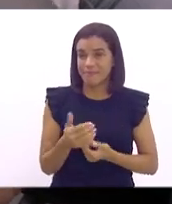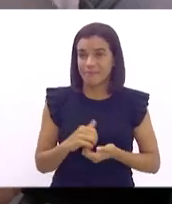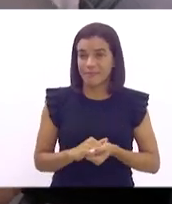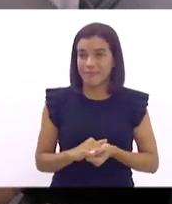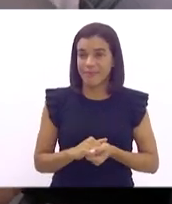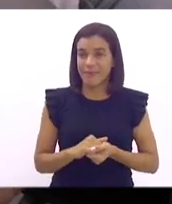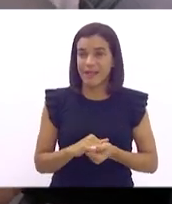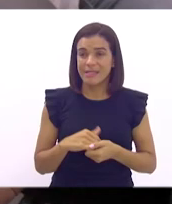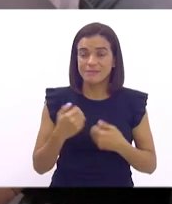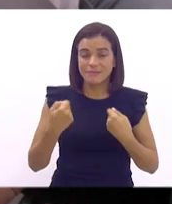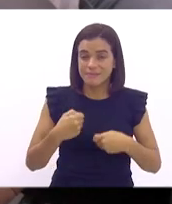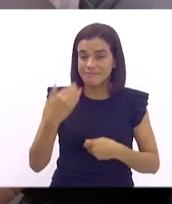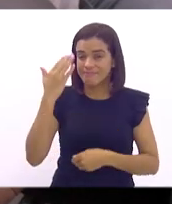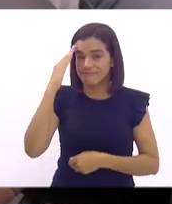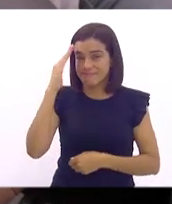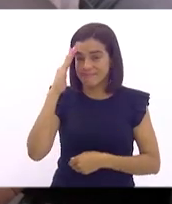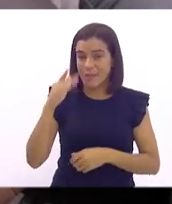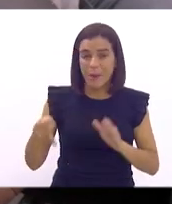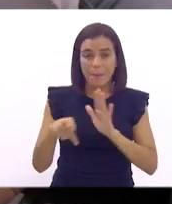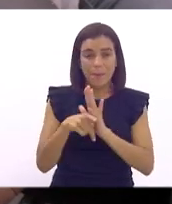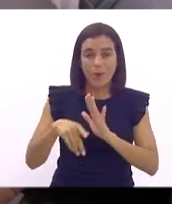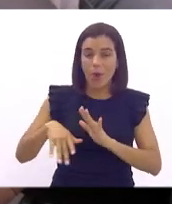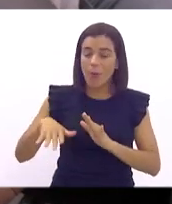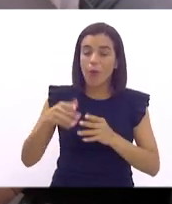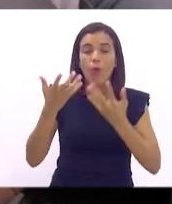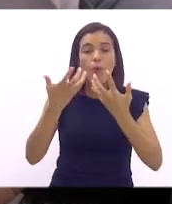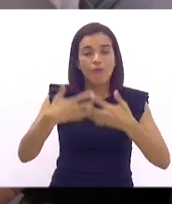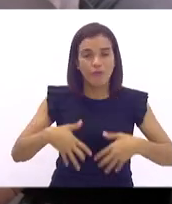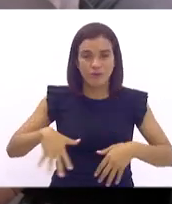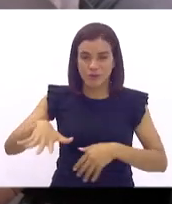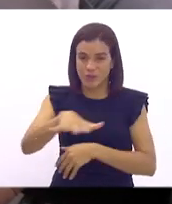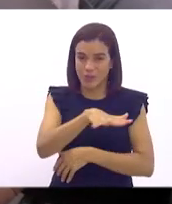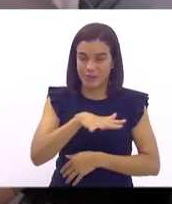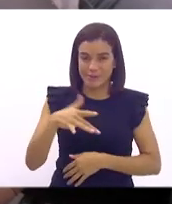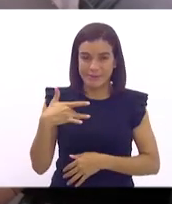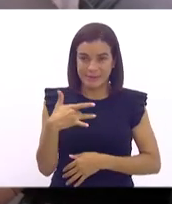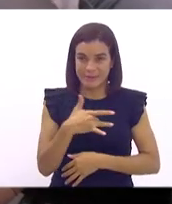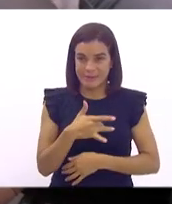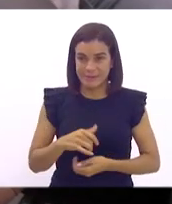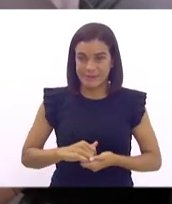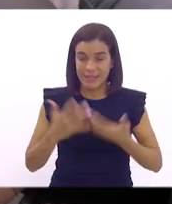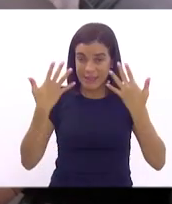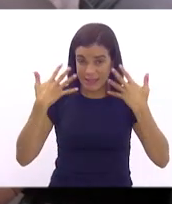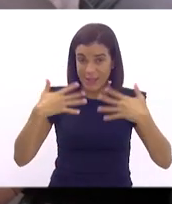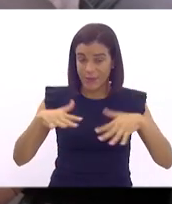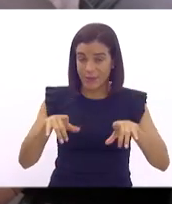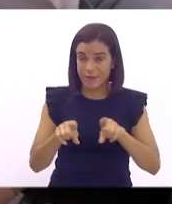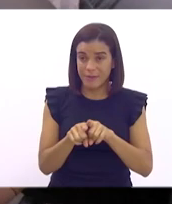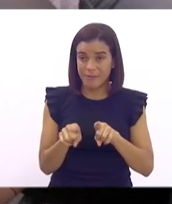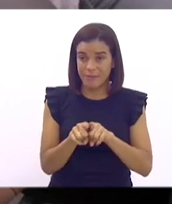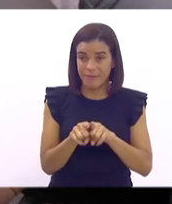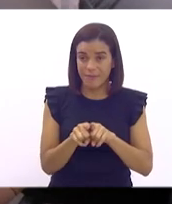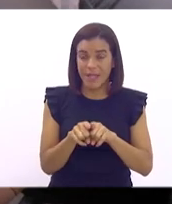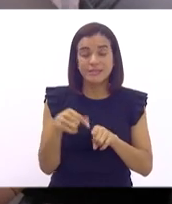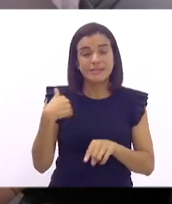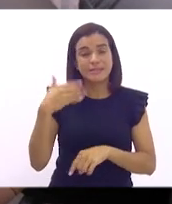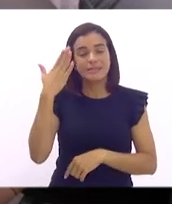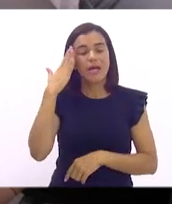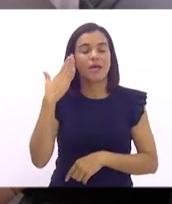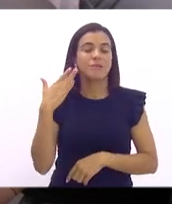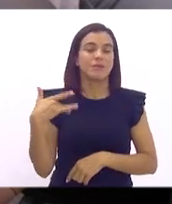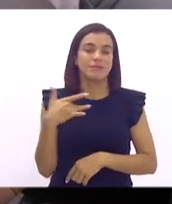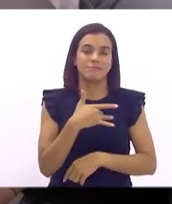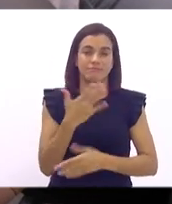a gente tem que entender que isso é muito próprio da saúde, é natural. Né? Mas... A gente sabe que a saúde mental também não